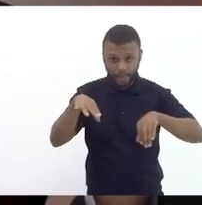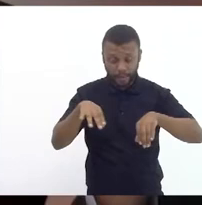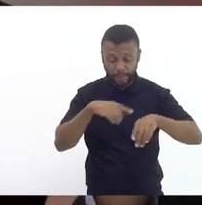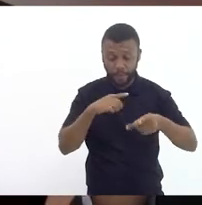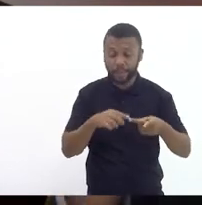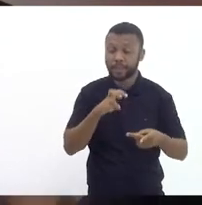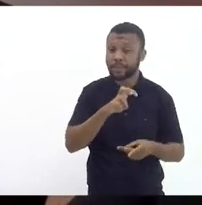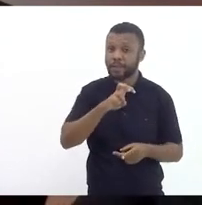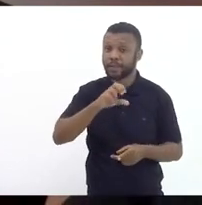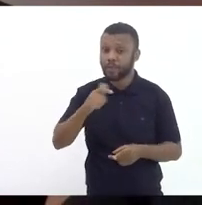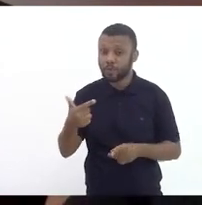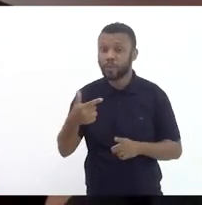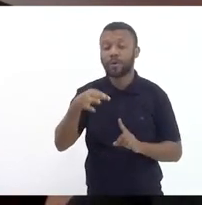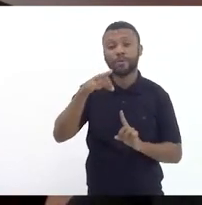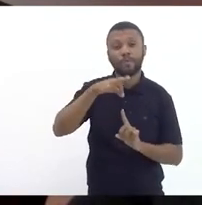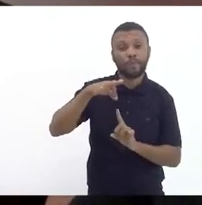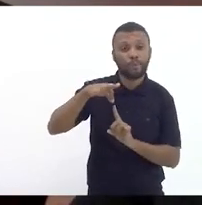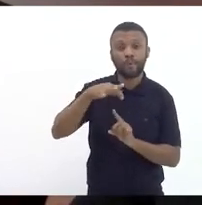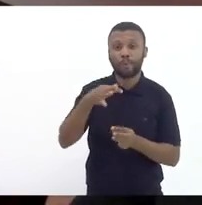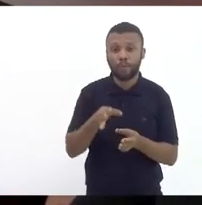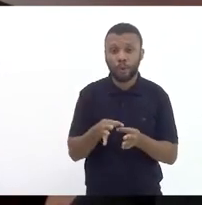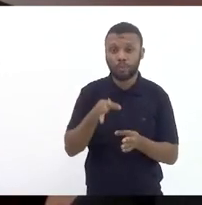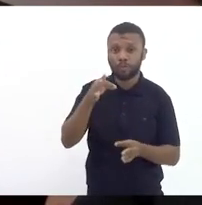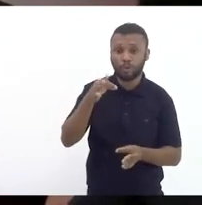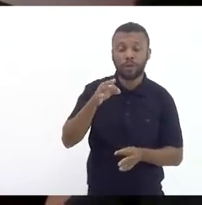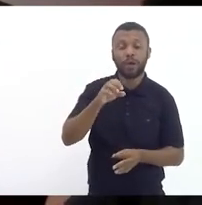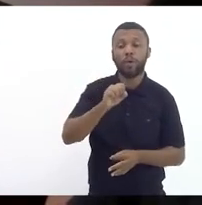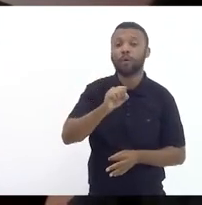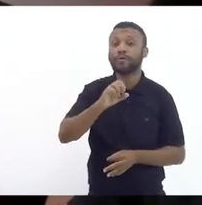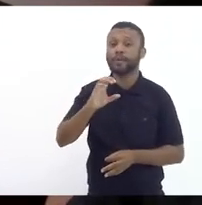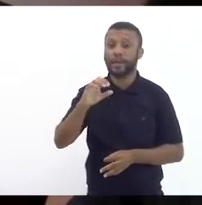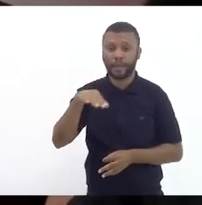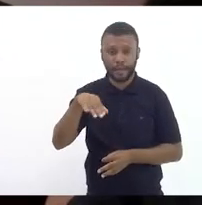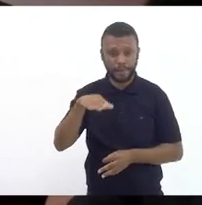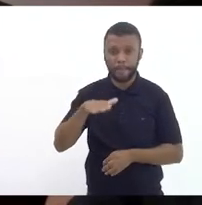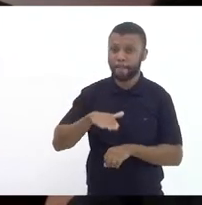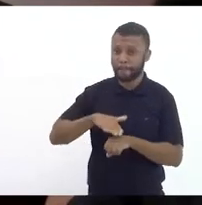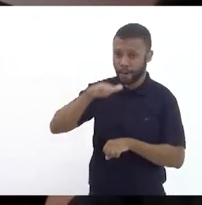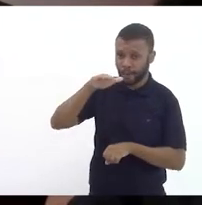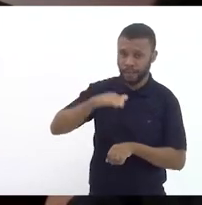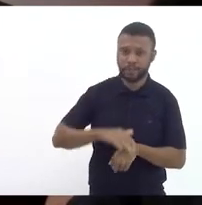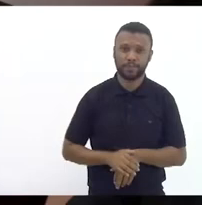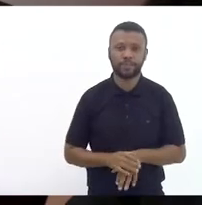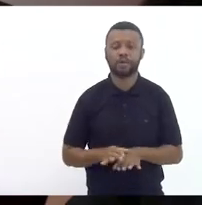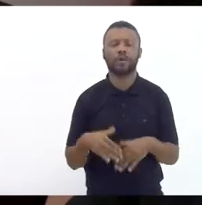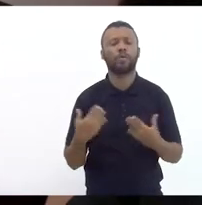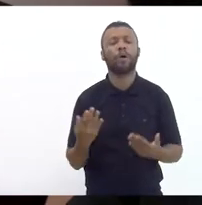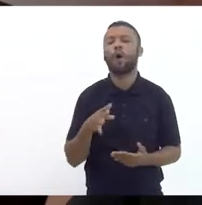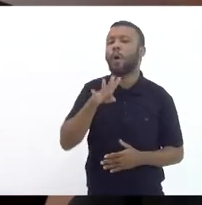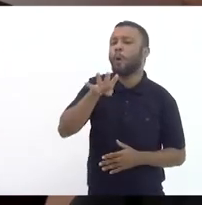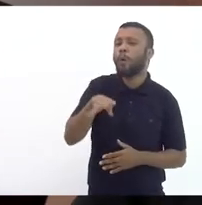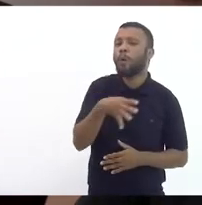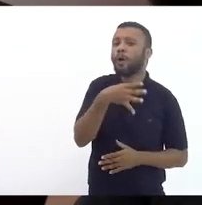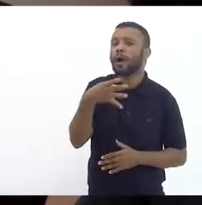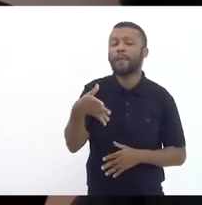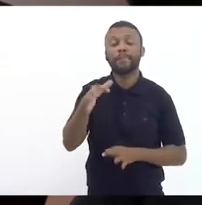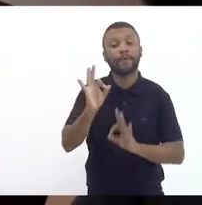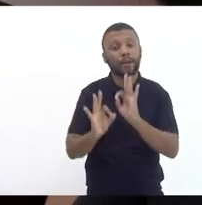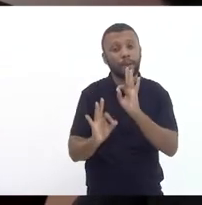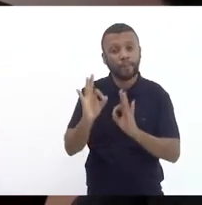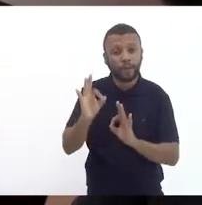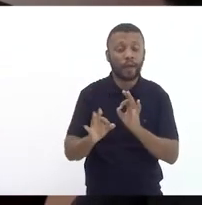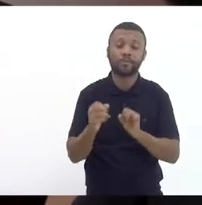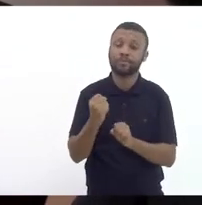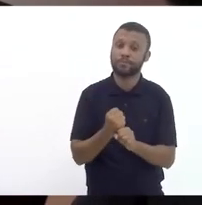52 com altura maior que 8 centímetros. Então, qual é o programa que foi feito de 2018